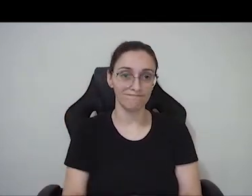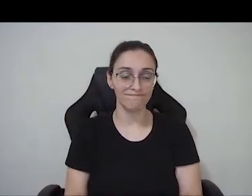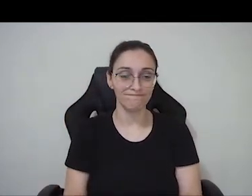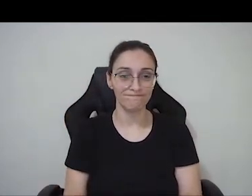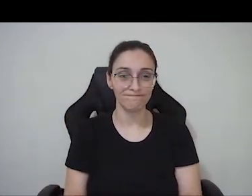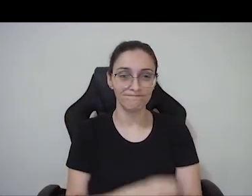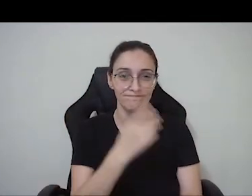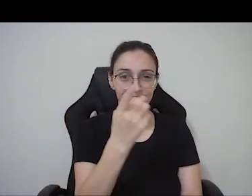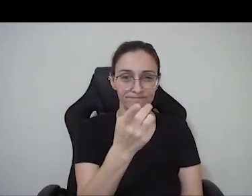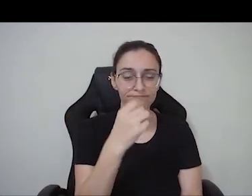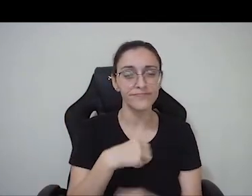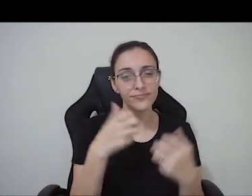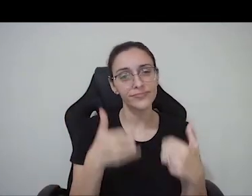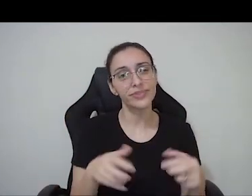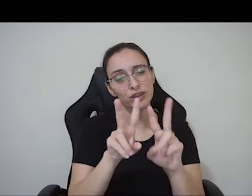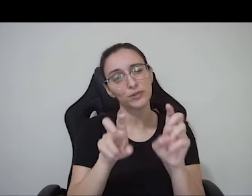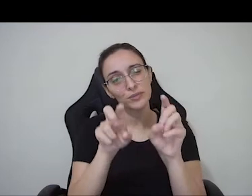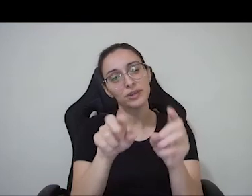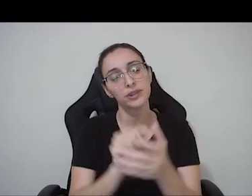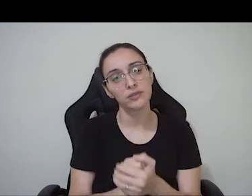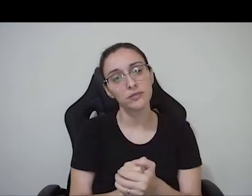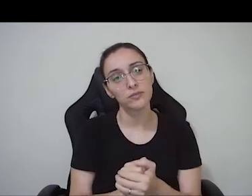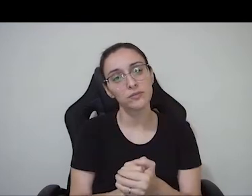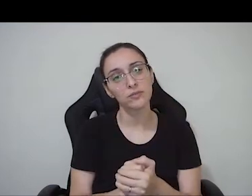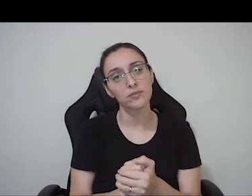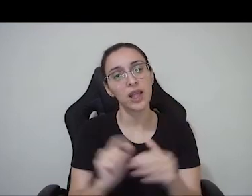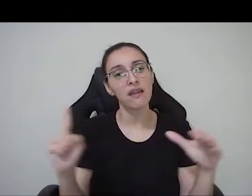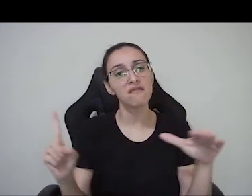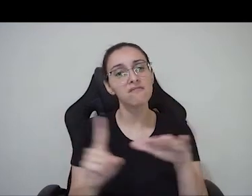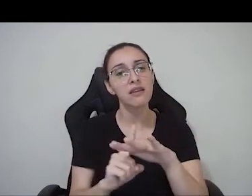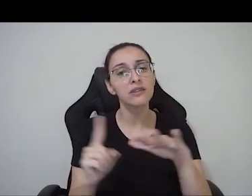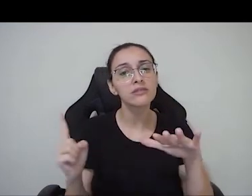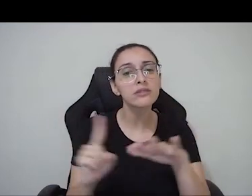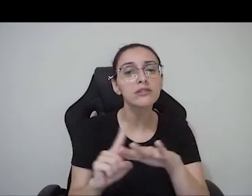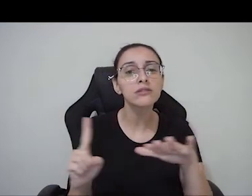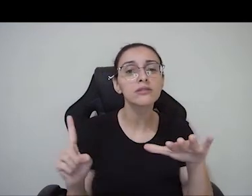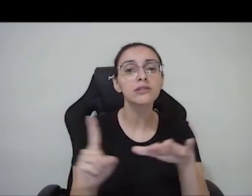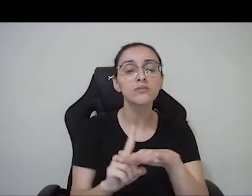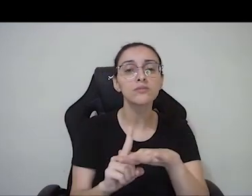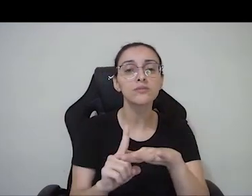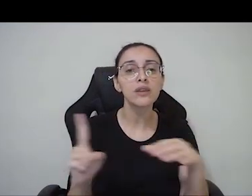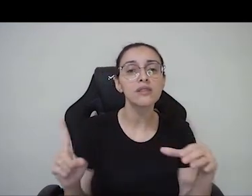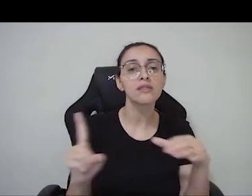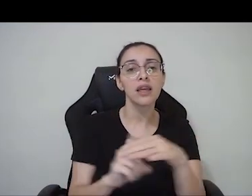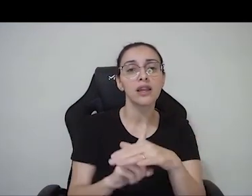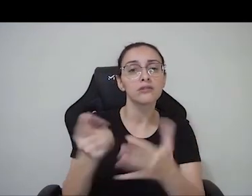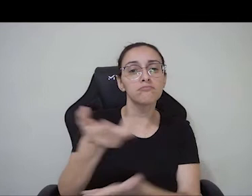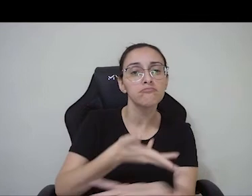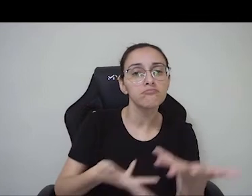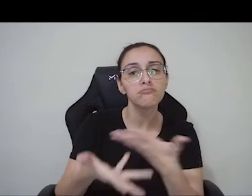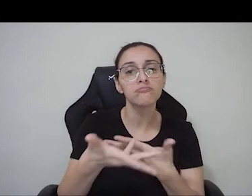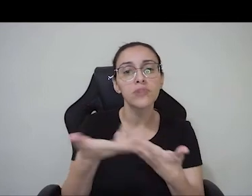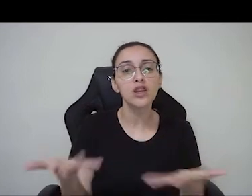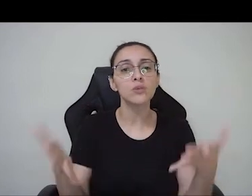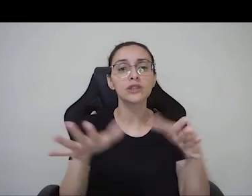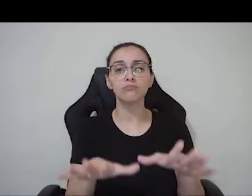E aí, falando nisso, o que seria integração e inclusão? O que é um versus o